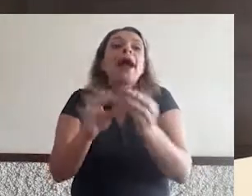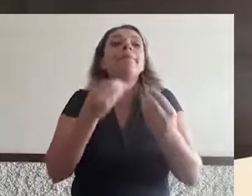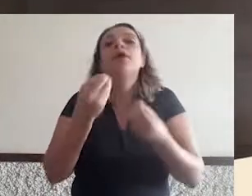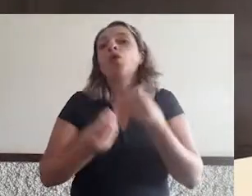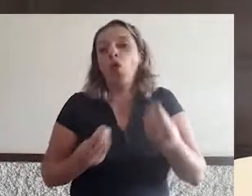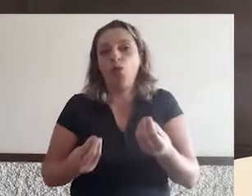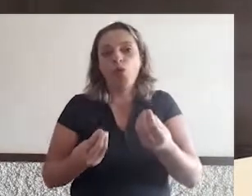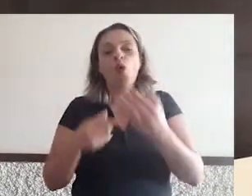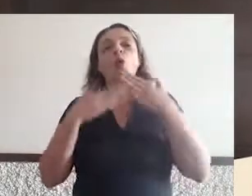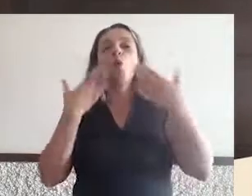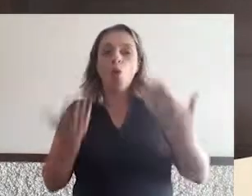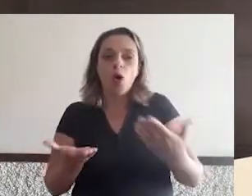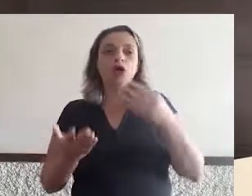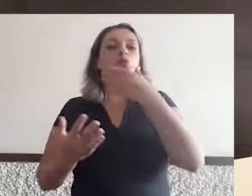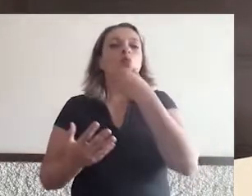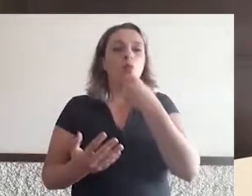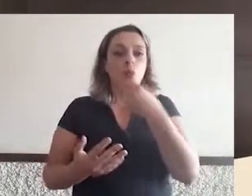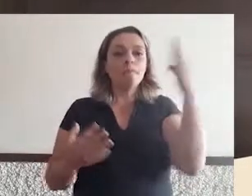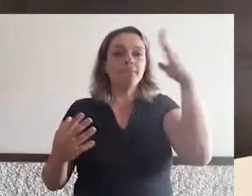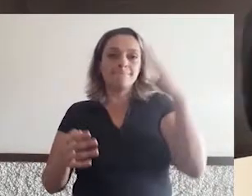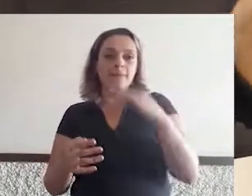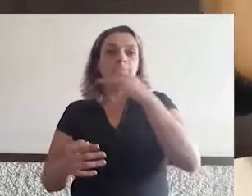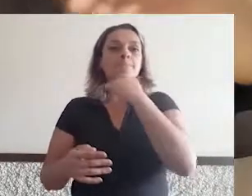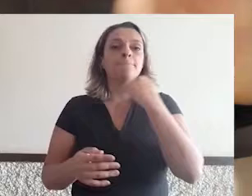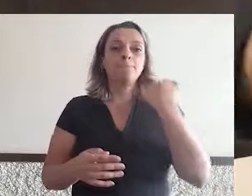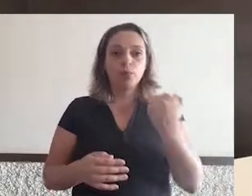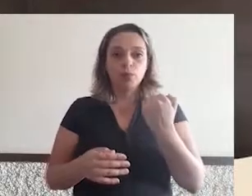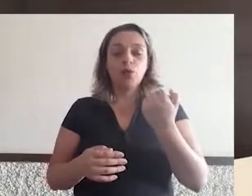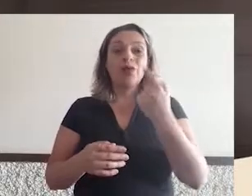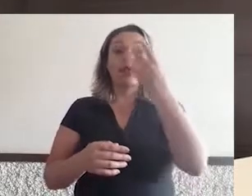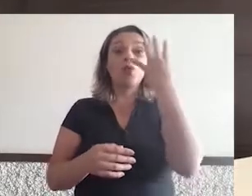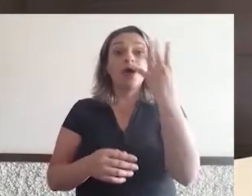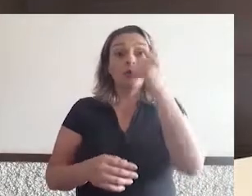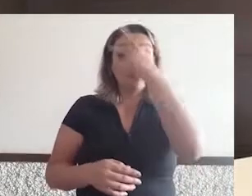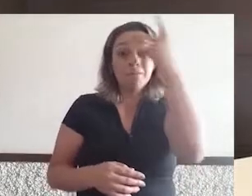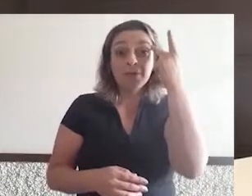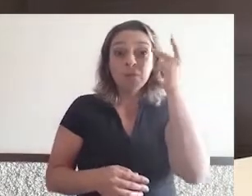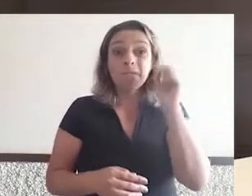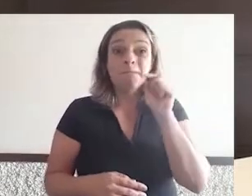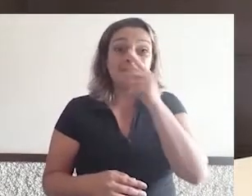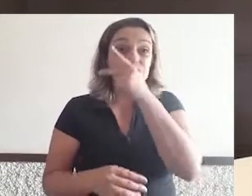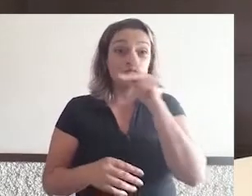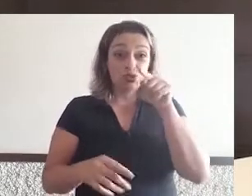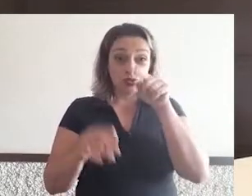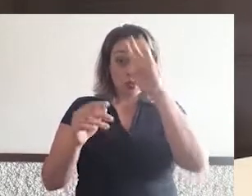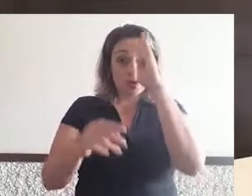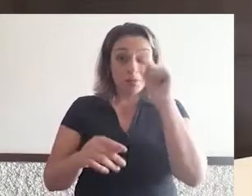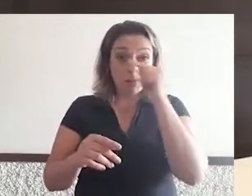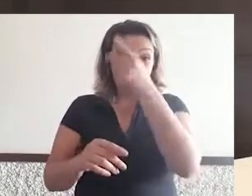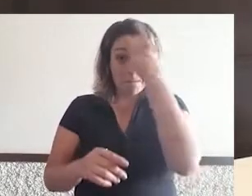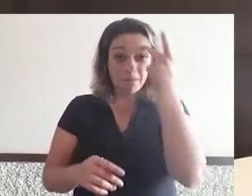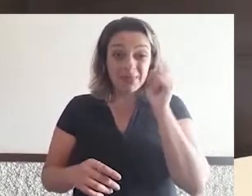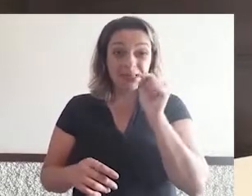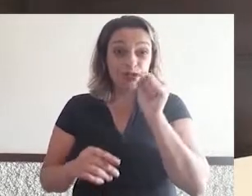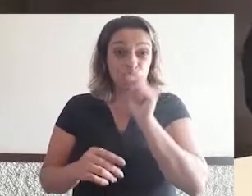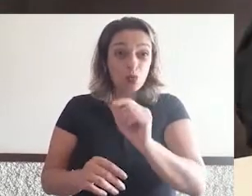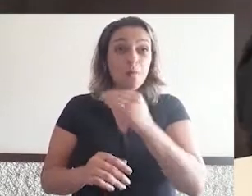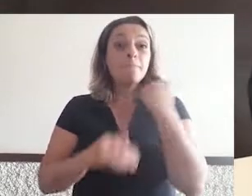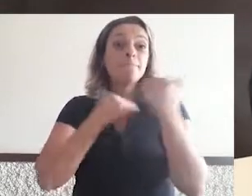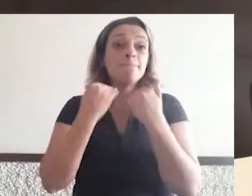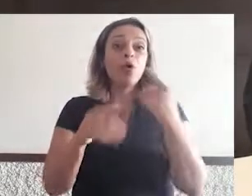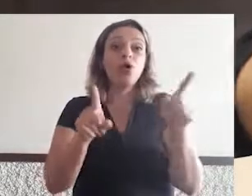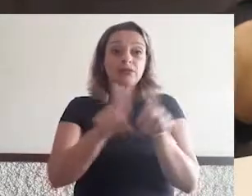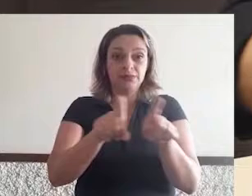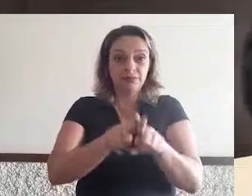a execução de mais de 4.000 de seus seguidores que serão crucificados em Roma. Bom, pessoal,